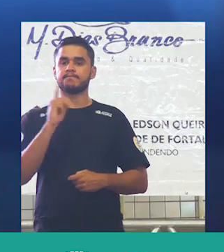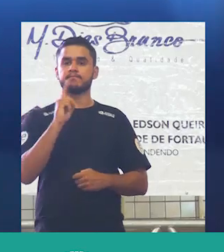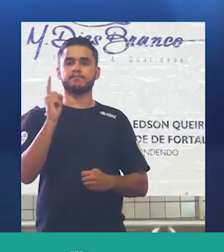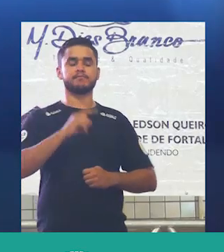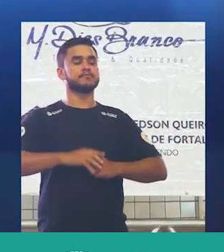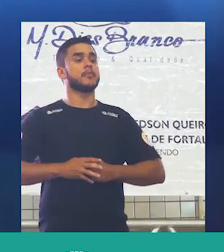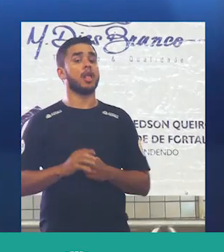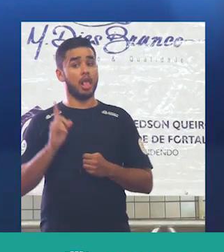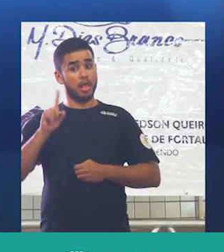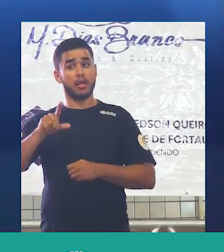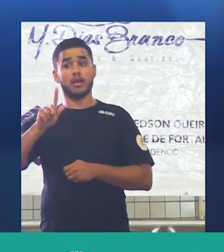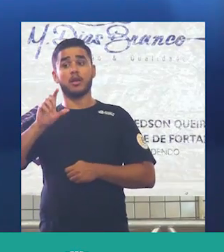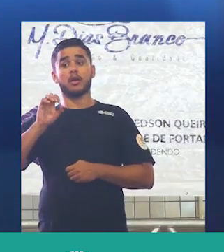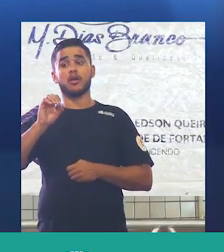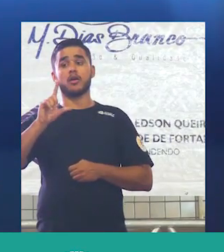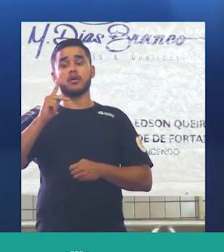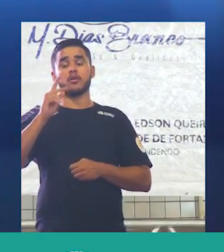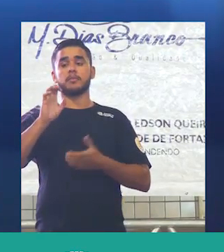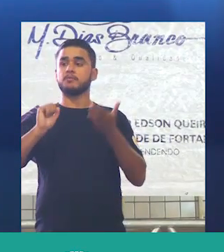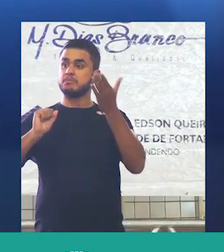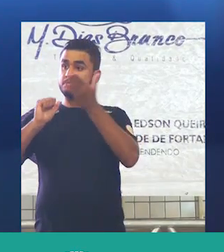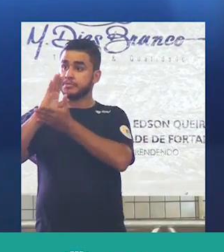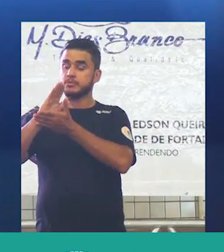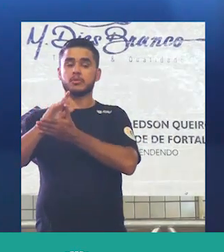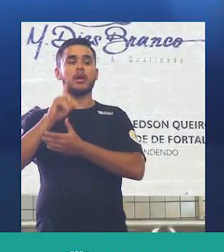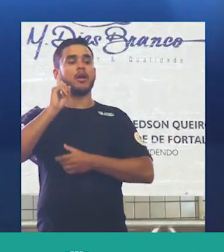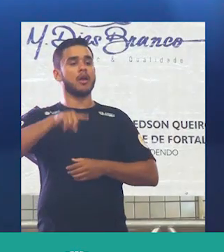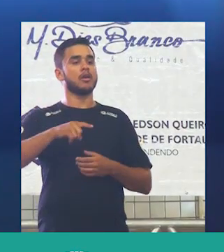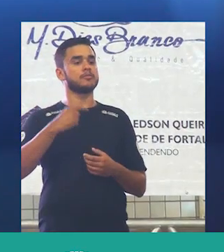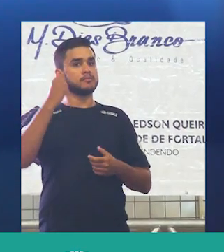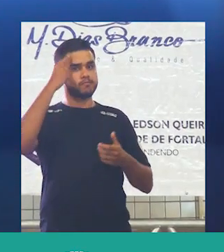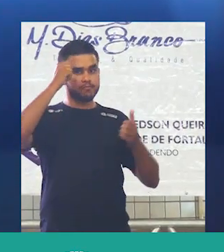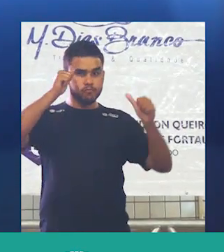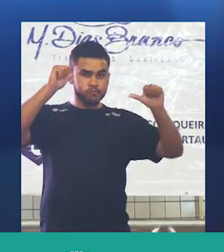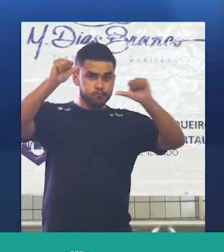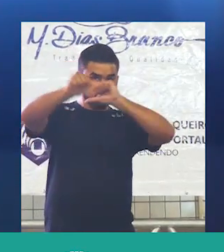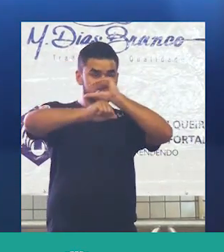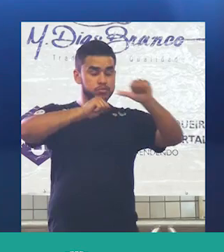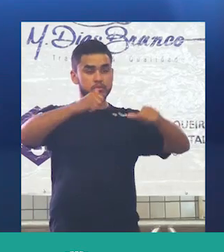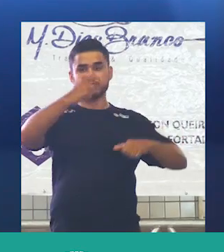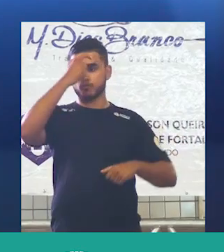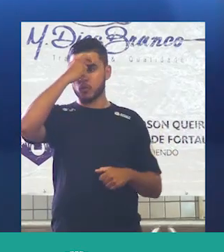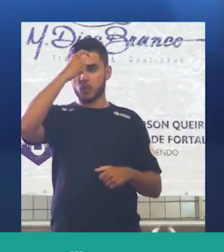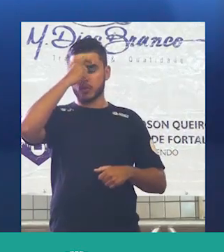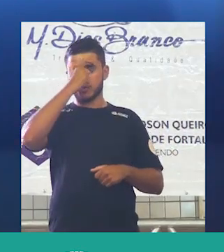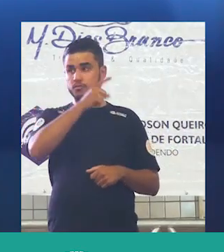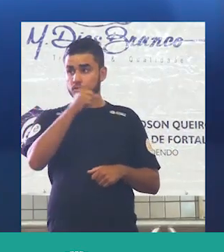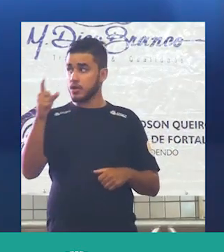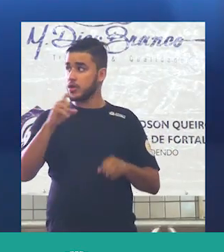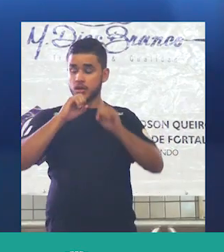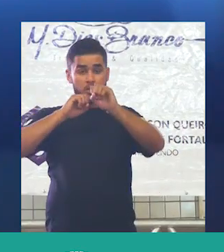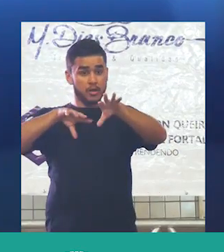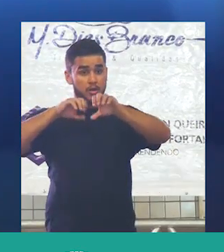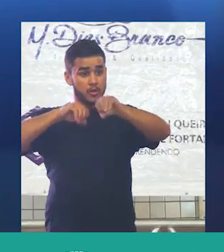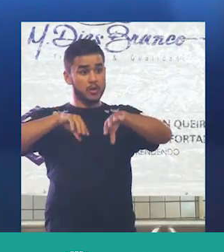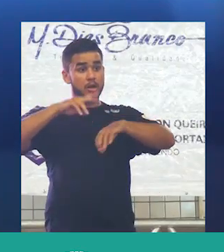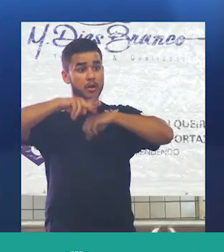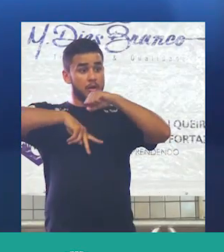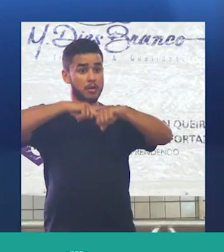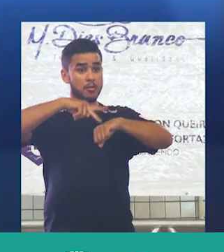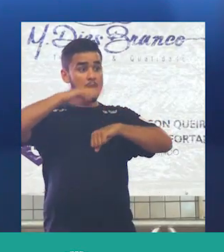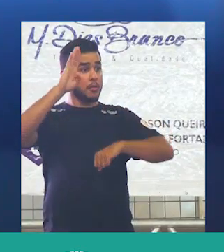tem golpes. Revolução se faz com mentes. No dia que nós mudarmos a educação desse país,